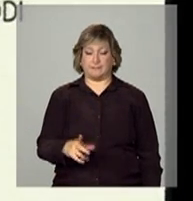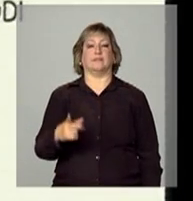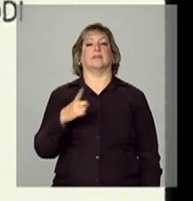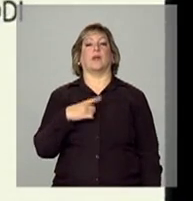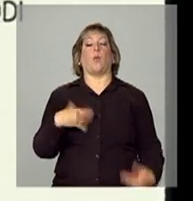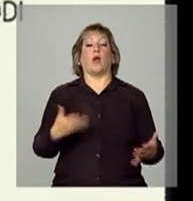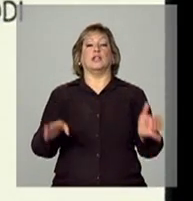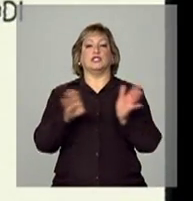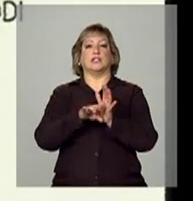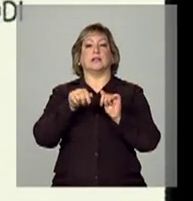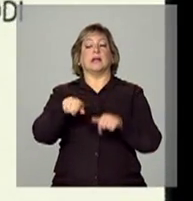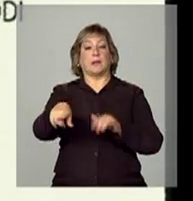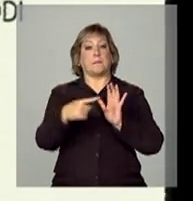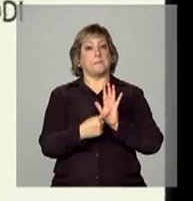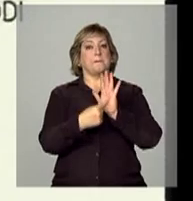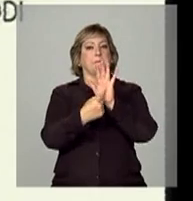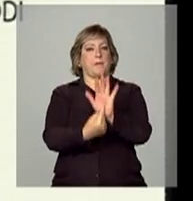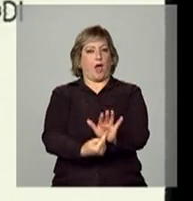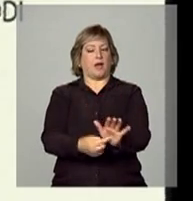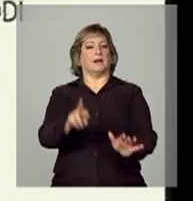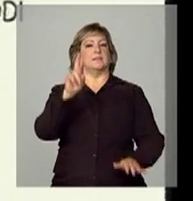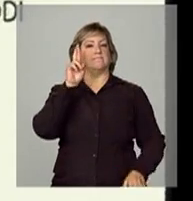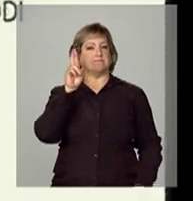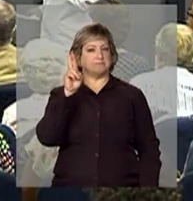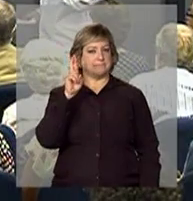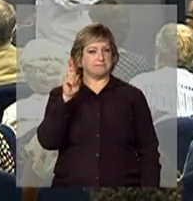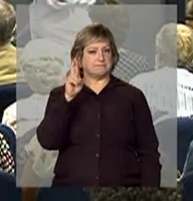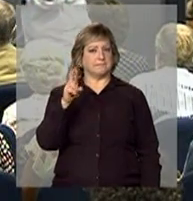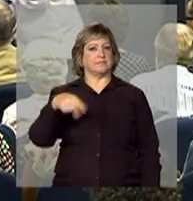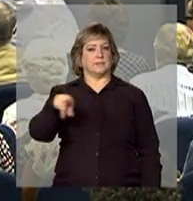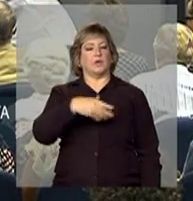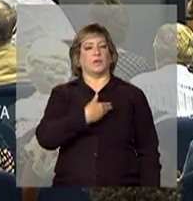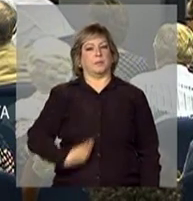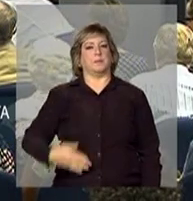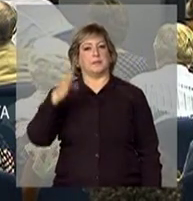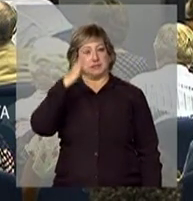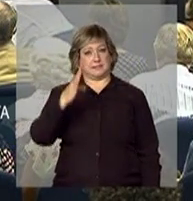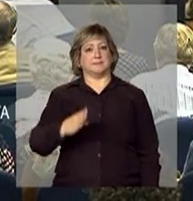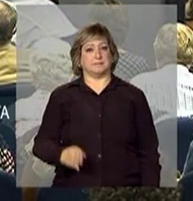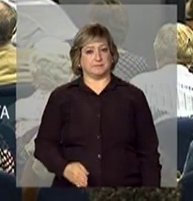militares, isso evidencia a responsabilidade do Estado brasileiro.